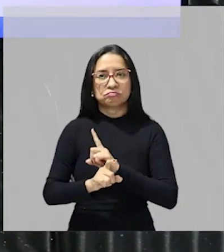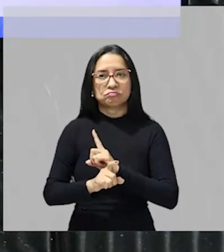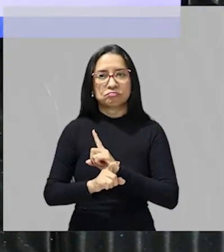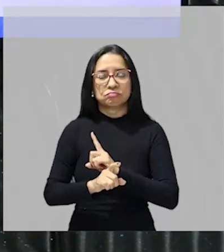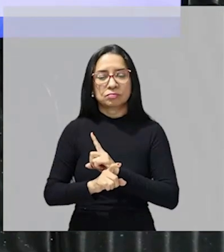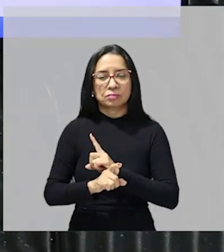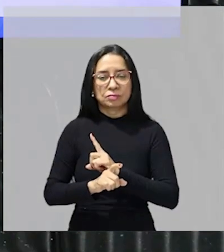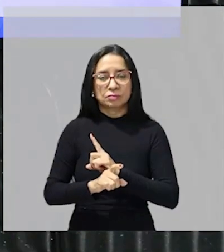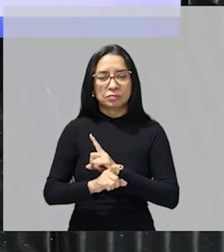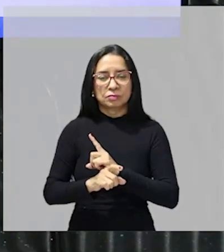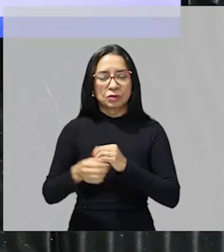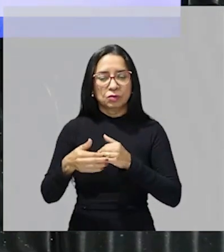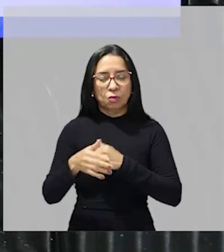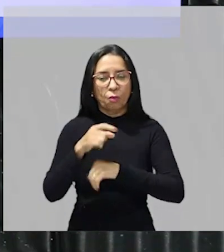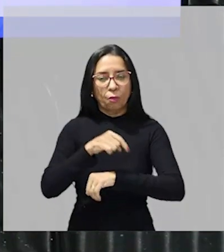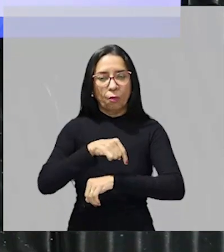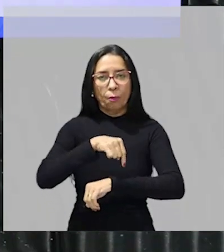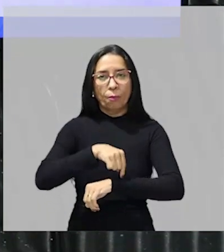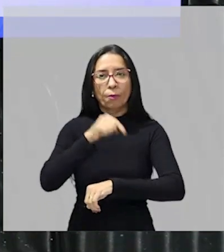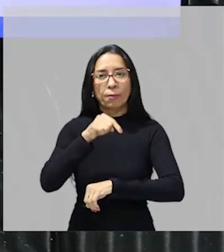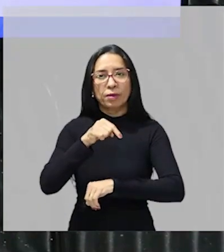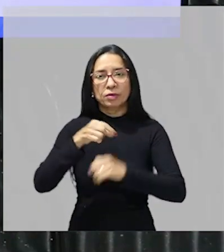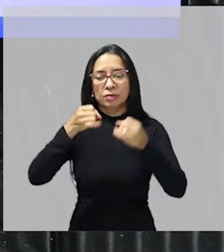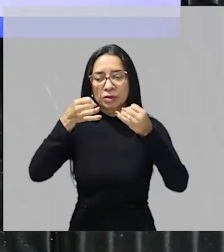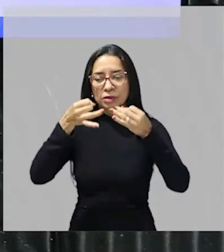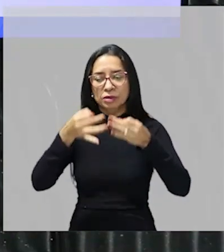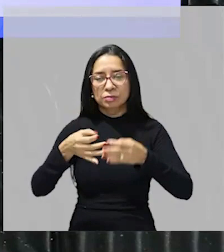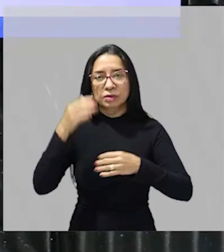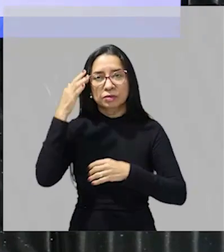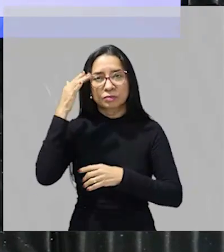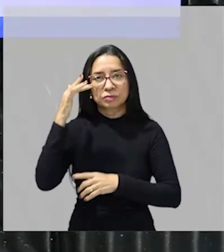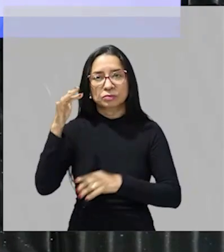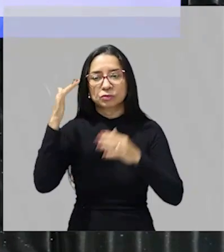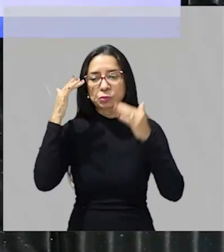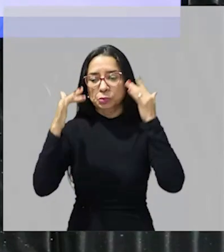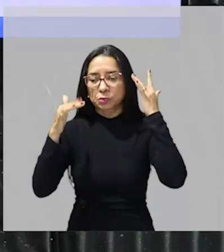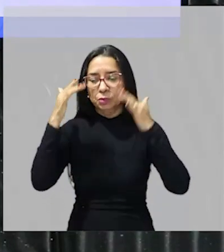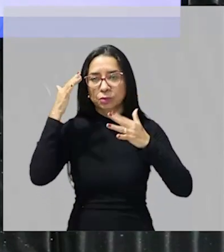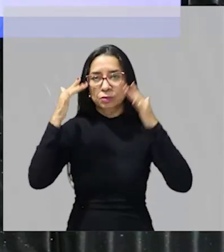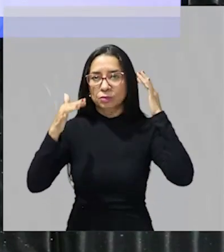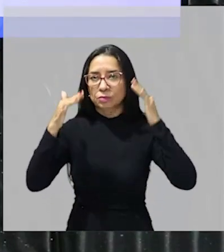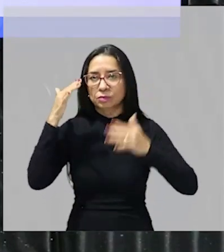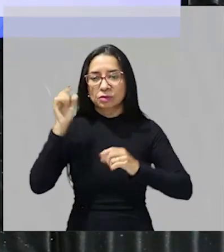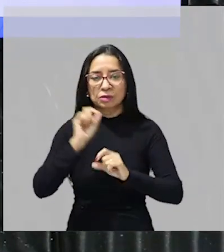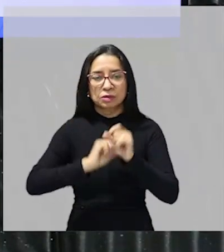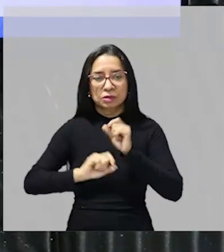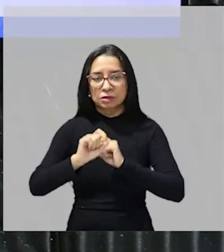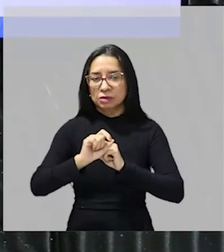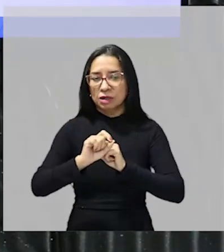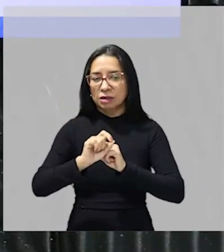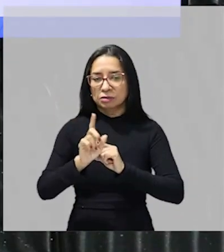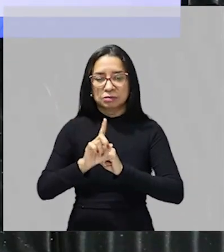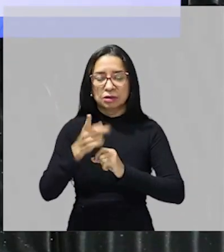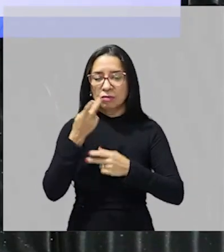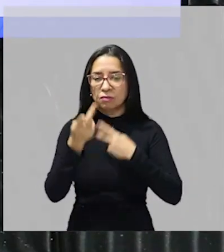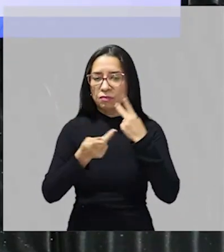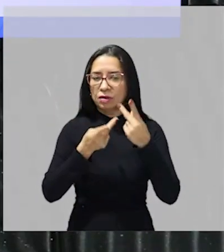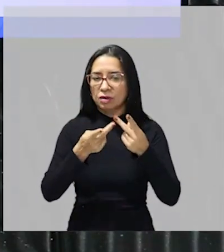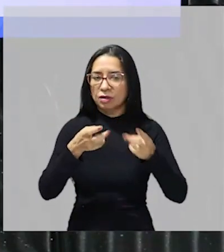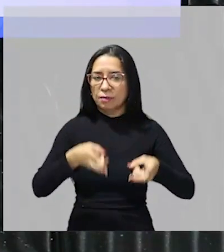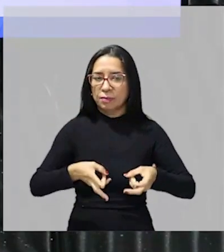né? Durante o momento em que ele contava esses sonhos para ela. Então, isso aí não fala que ela percebeu. Vai